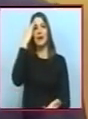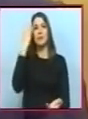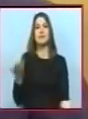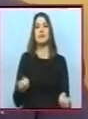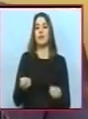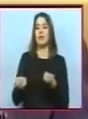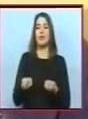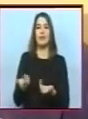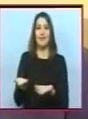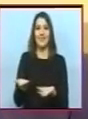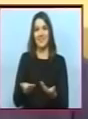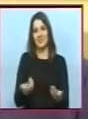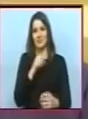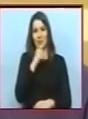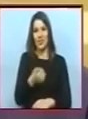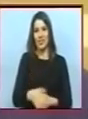sucessória, portanto.